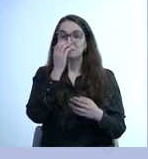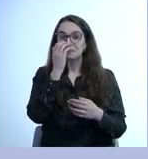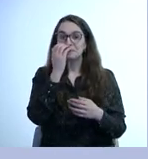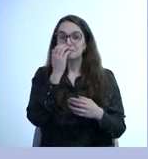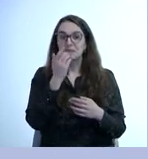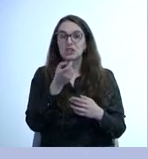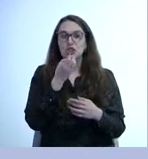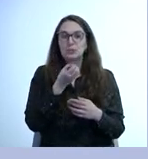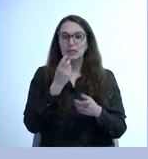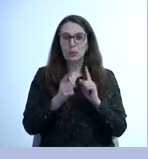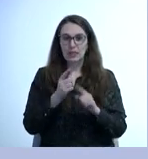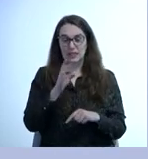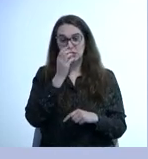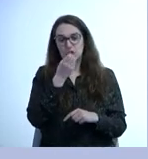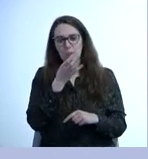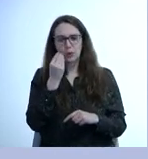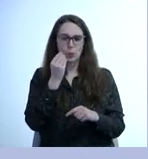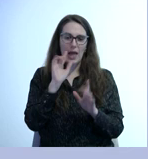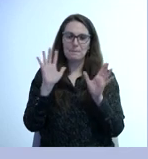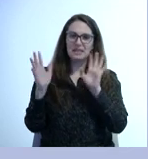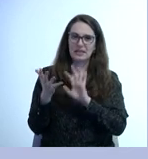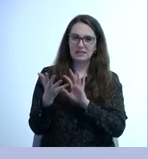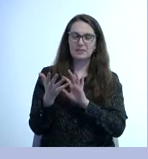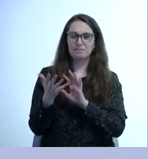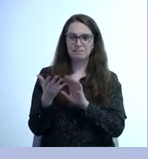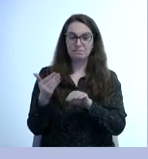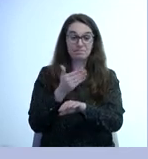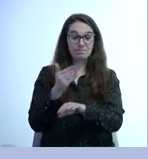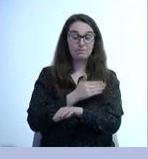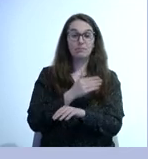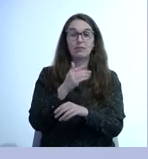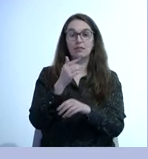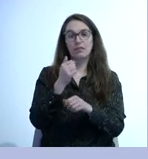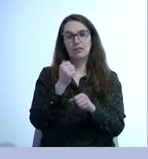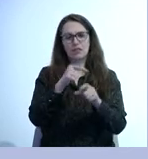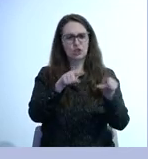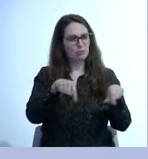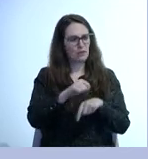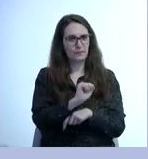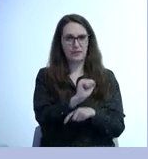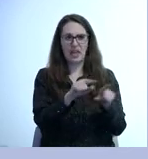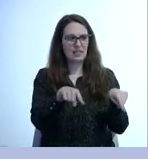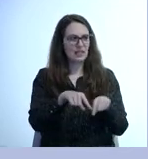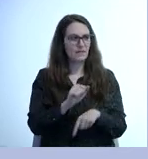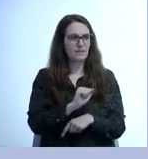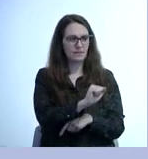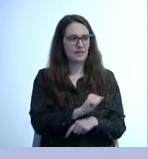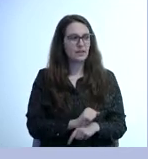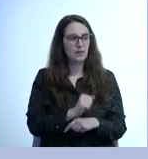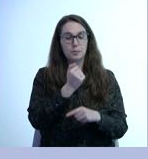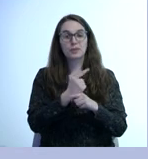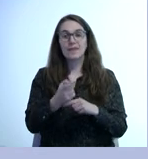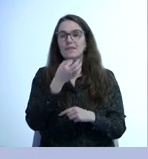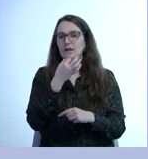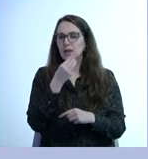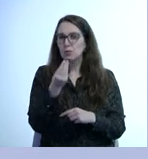e onde explica muito do ambiente que se vivia no ateliê de João Luís Carrilho da Graça. Inclusive fala muito sobre a